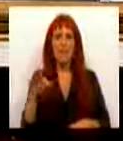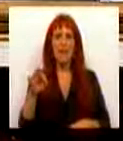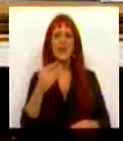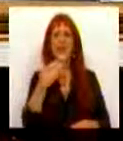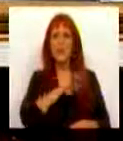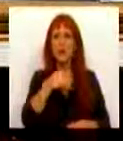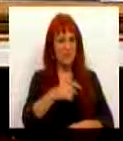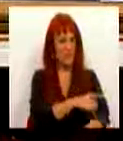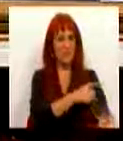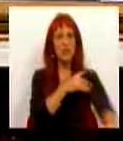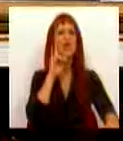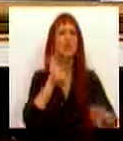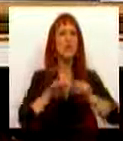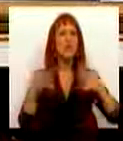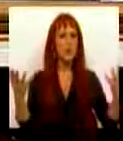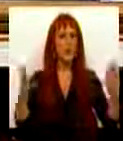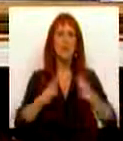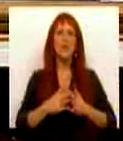Obrigado, Sr. Presidente, Senhoras e Senhores Deputados.